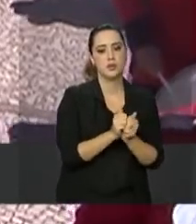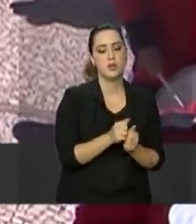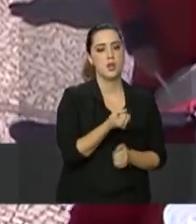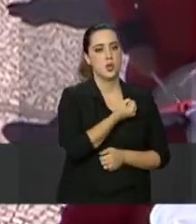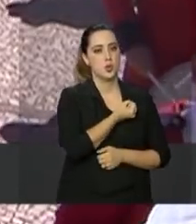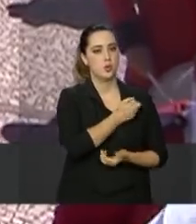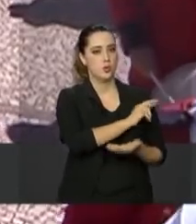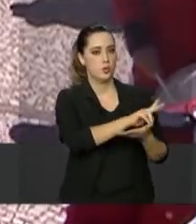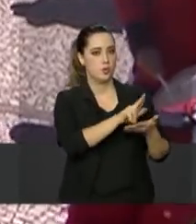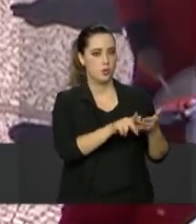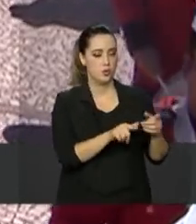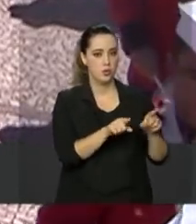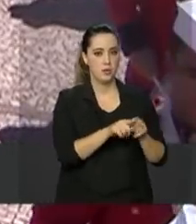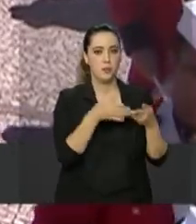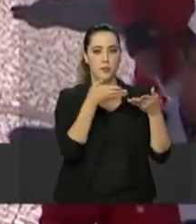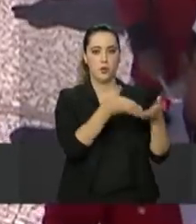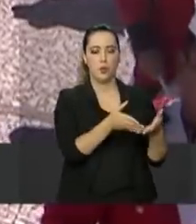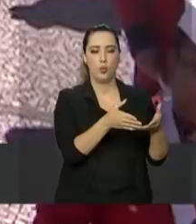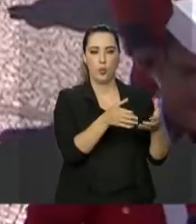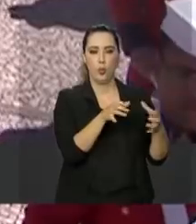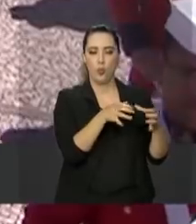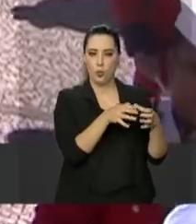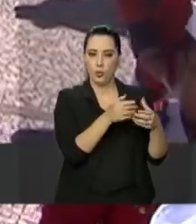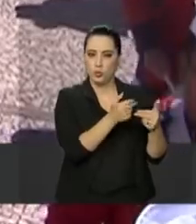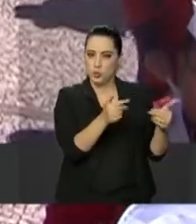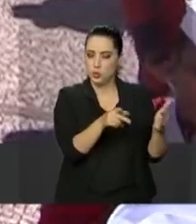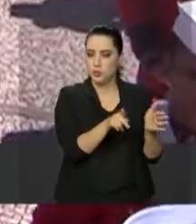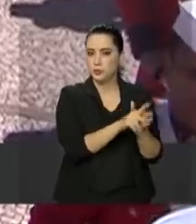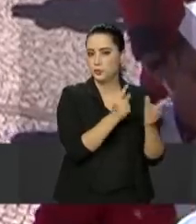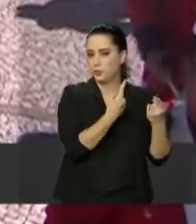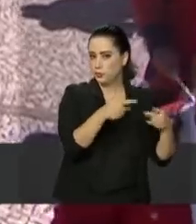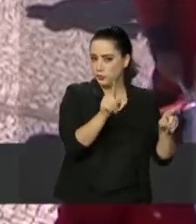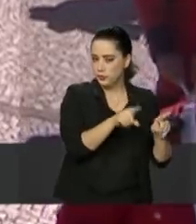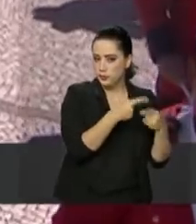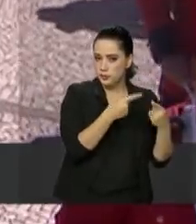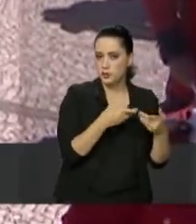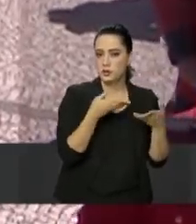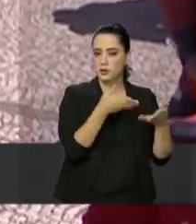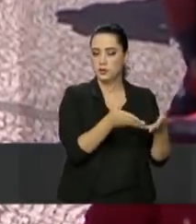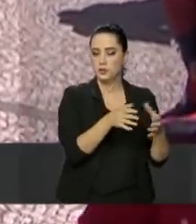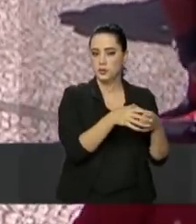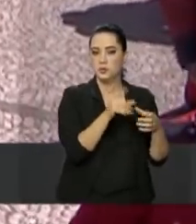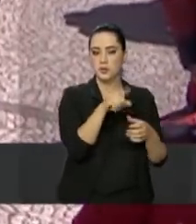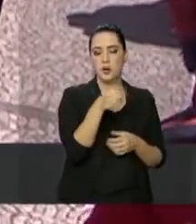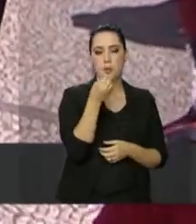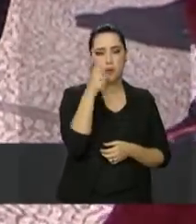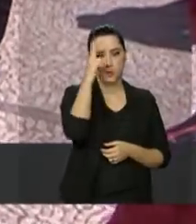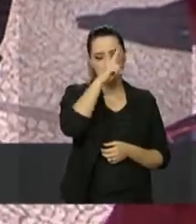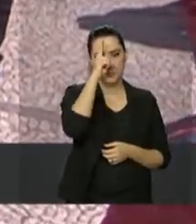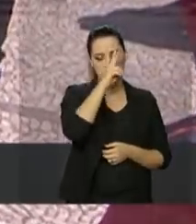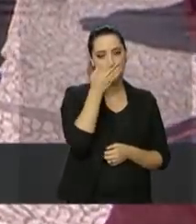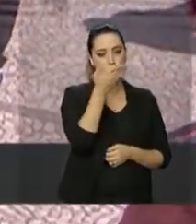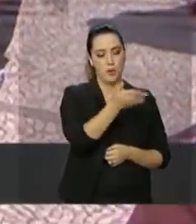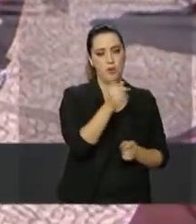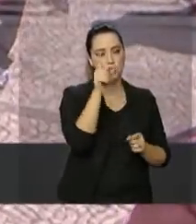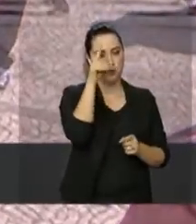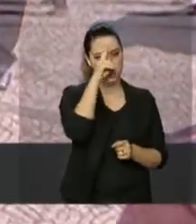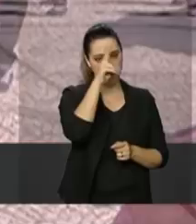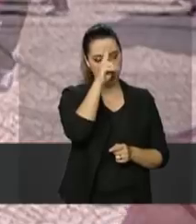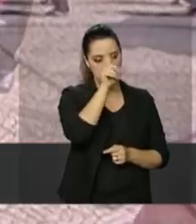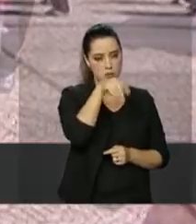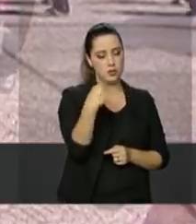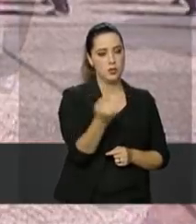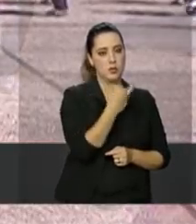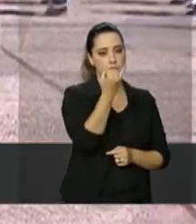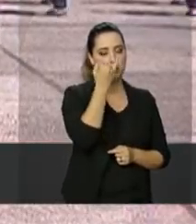de instrumentos, né? Fazer parte dos instrumentos da nossa banda. Como é interessante nessa, né, história dessa banda. Essa banda tem uma história